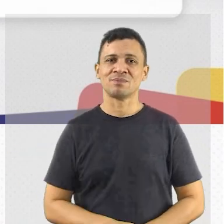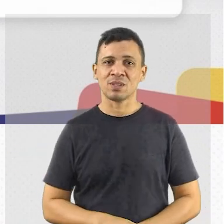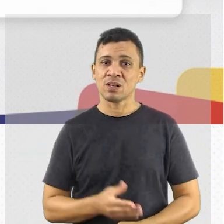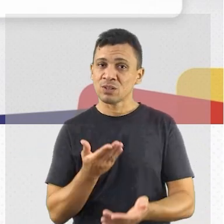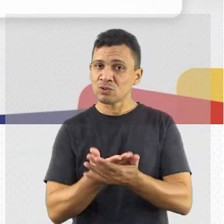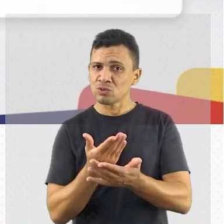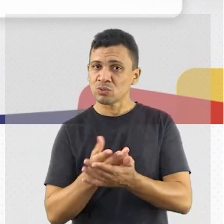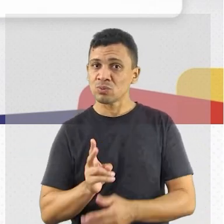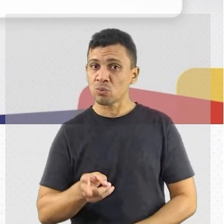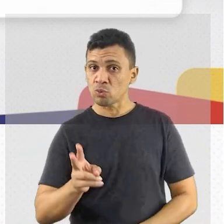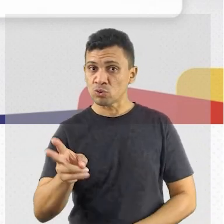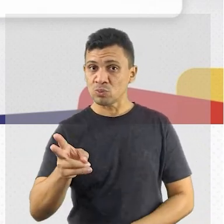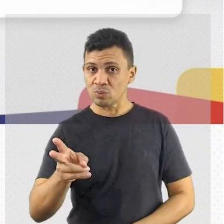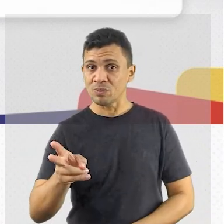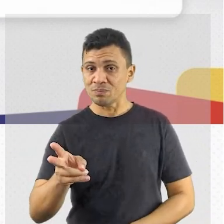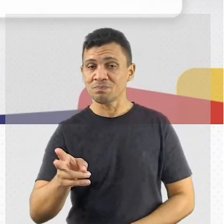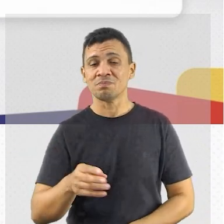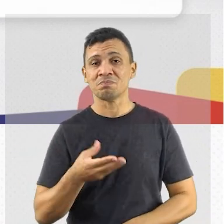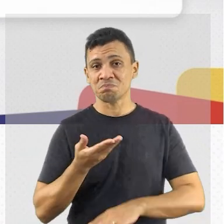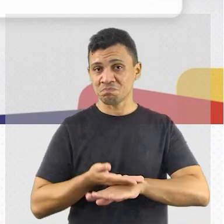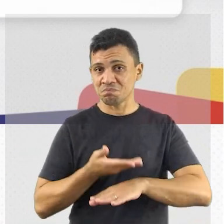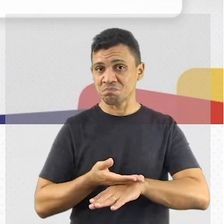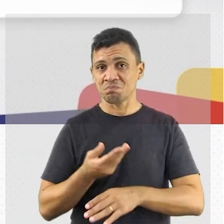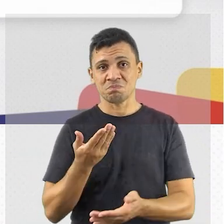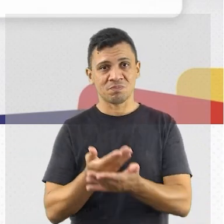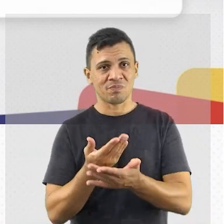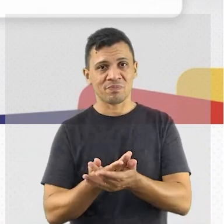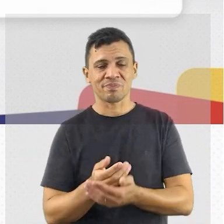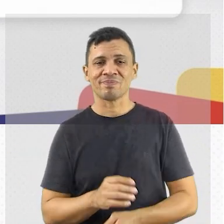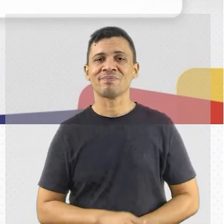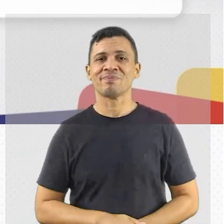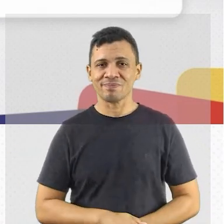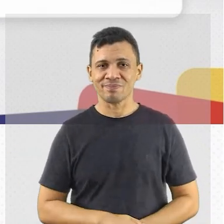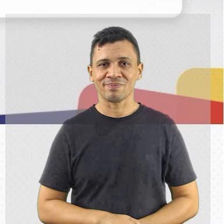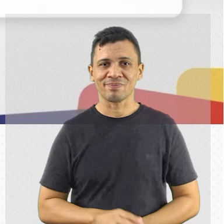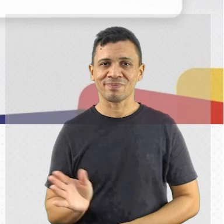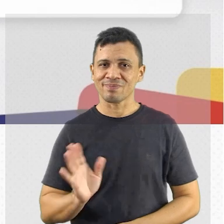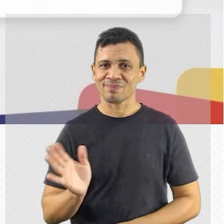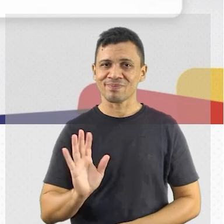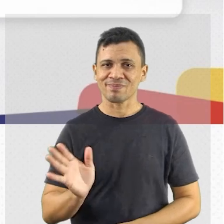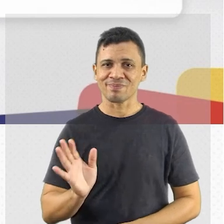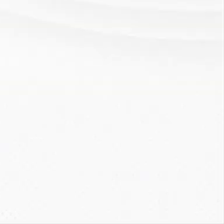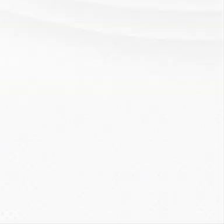tenha sido um conteúdo proveitoso para vocês, e a gente se encontra na próxima aula. Forte abraço.